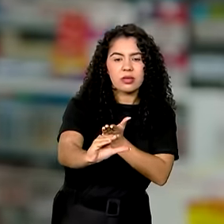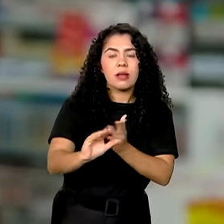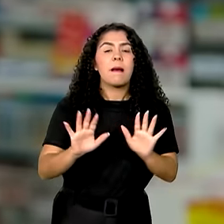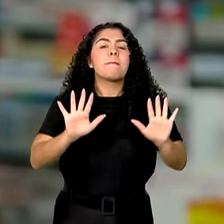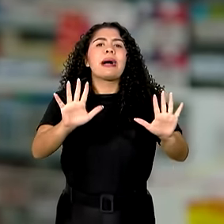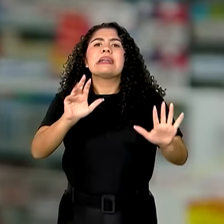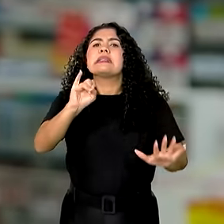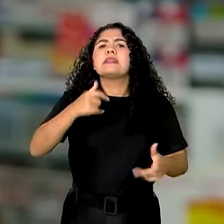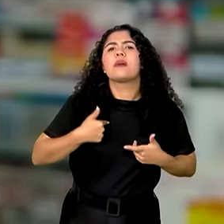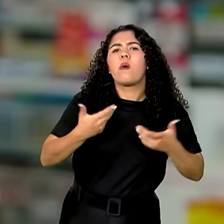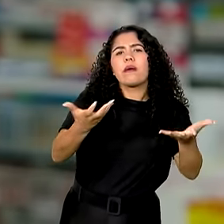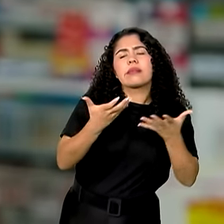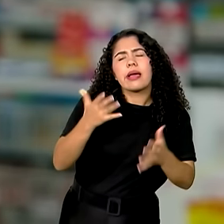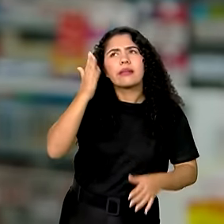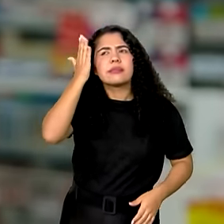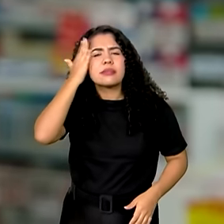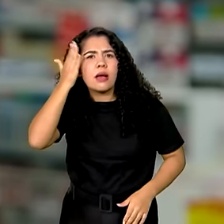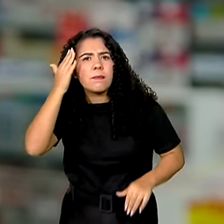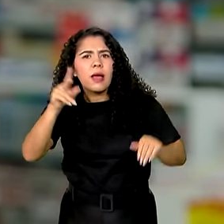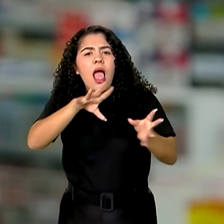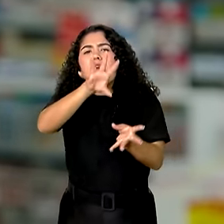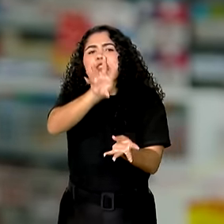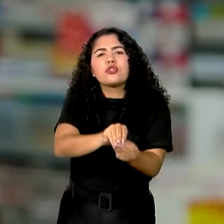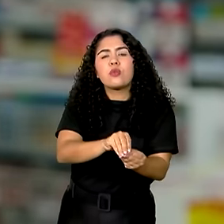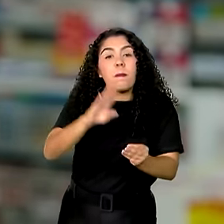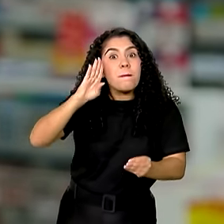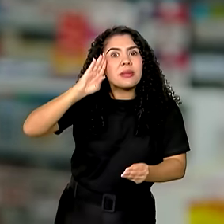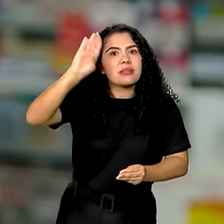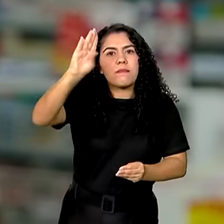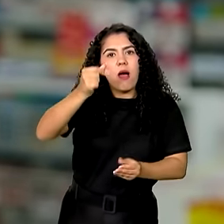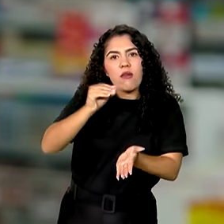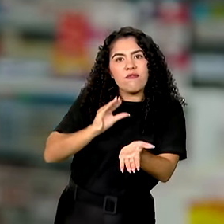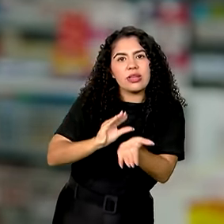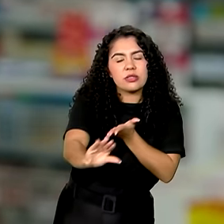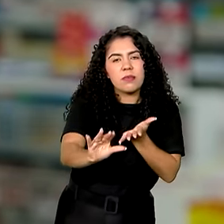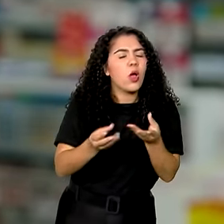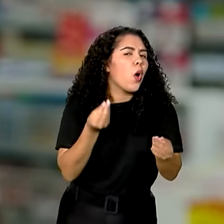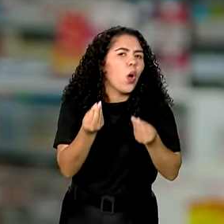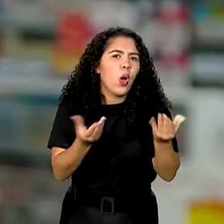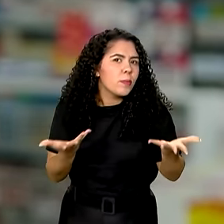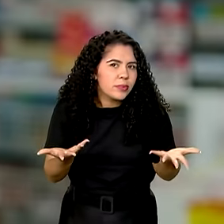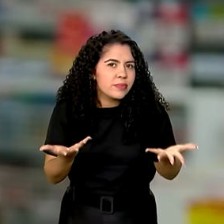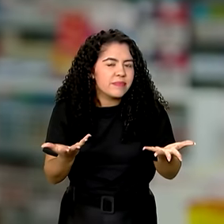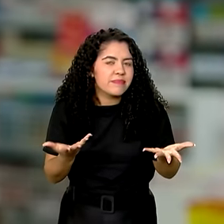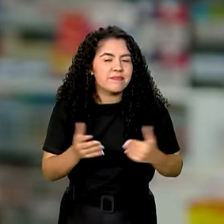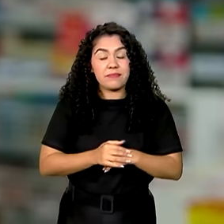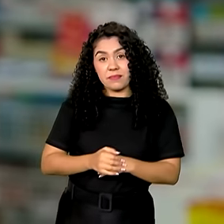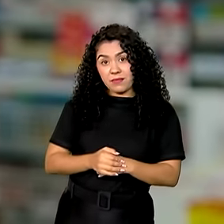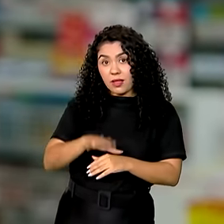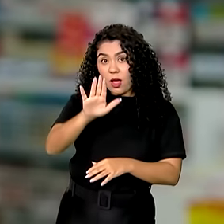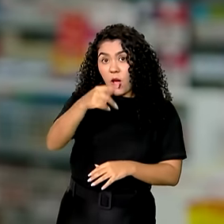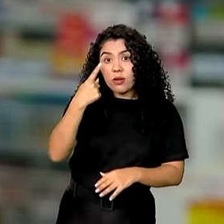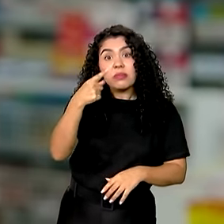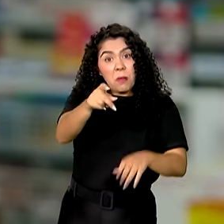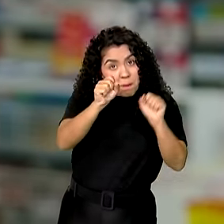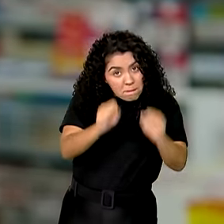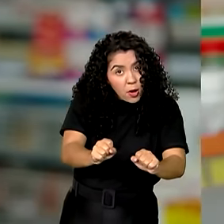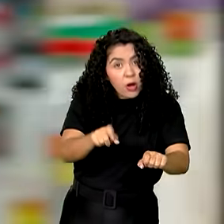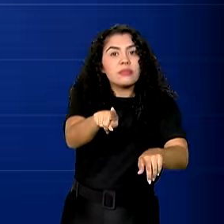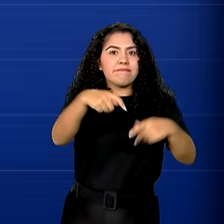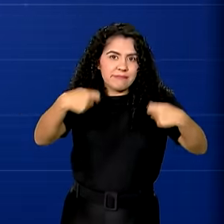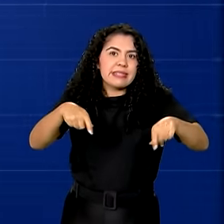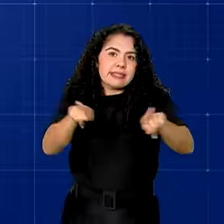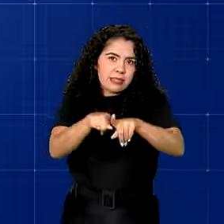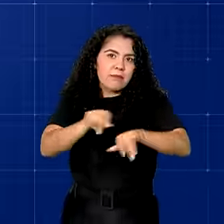se eu quiser ter acesso a um resumo dos principais investimentos para compartilhar? Olha, você não só pode, como deve fazer